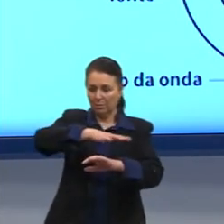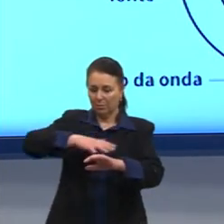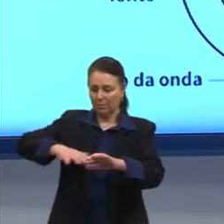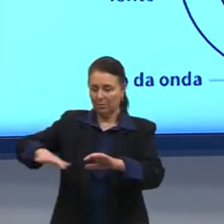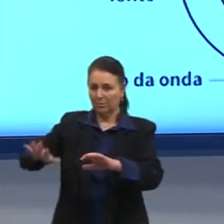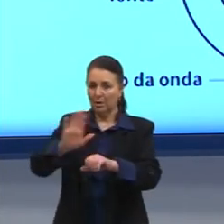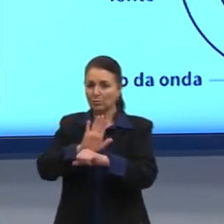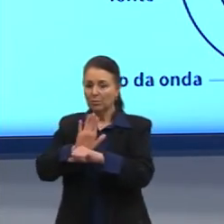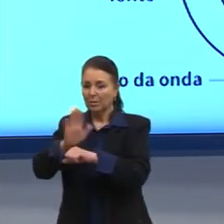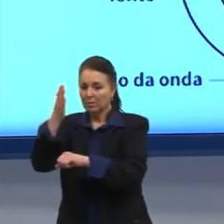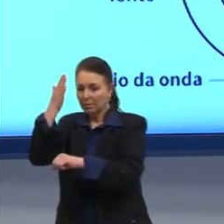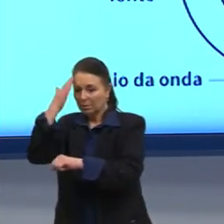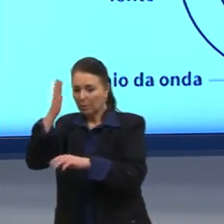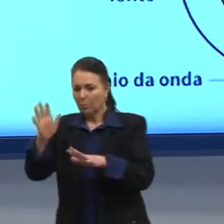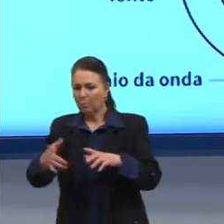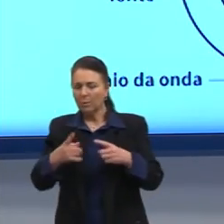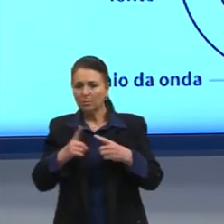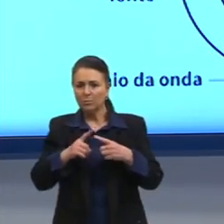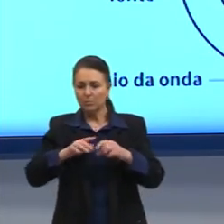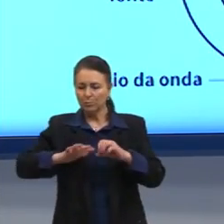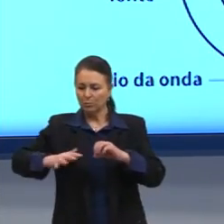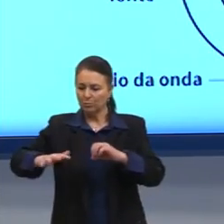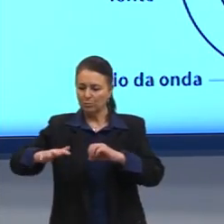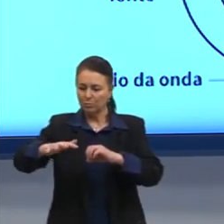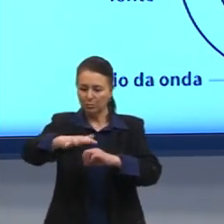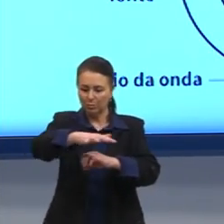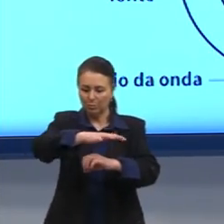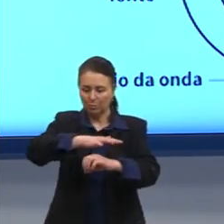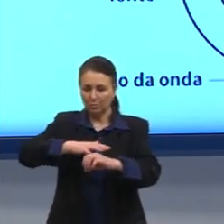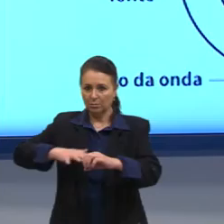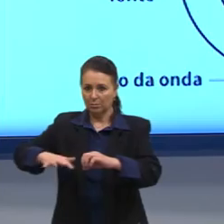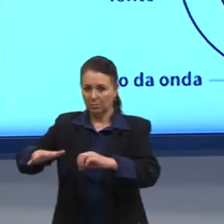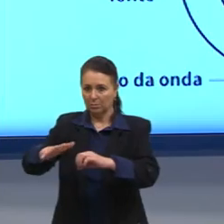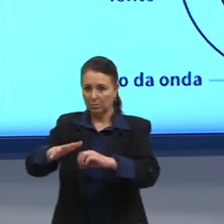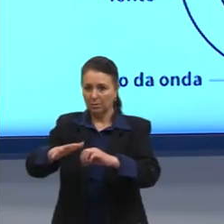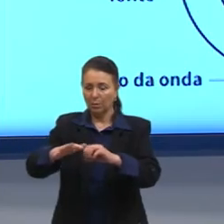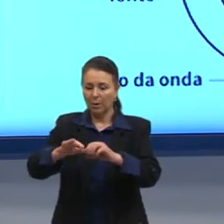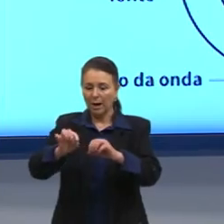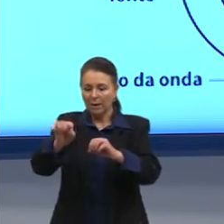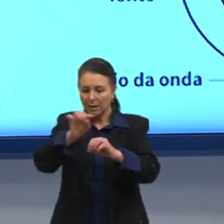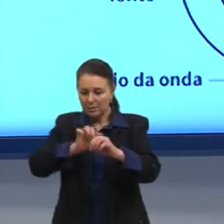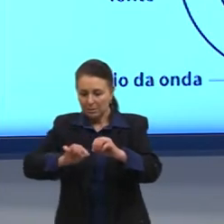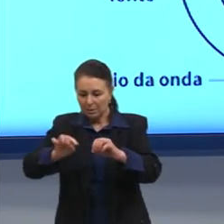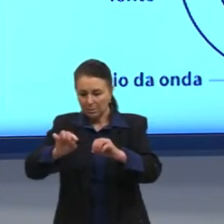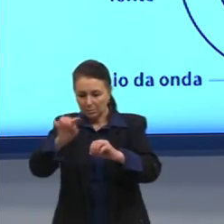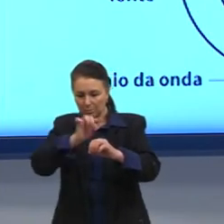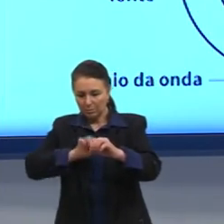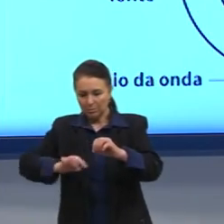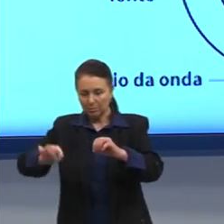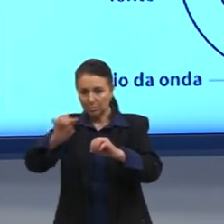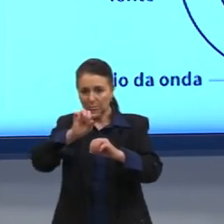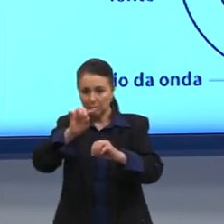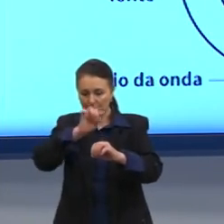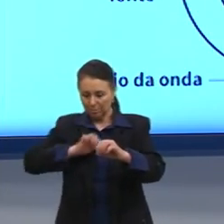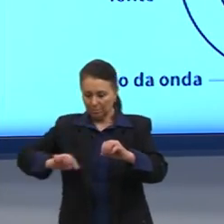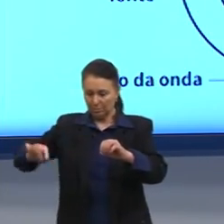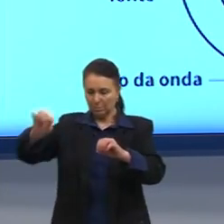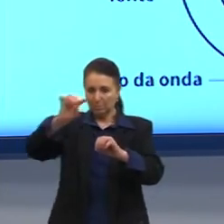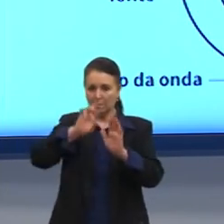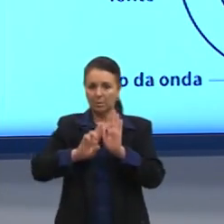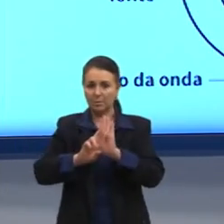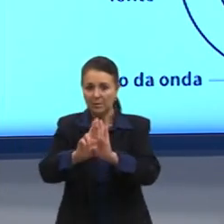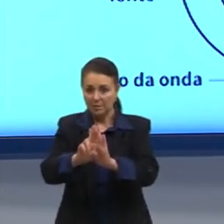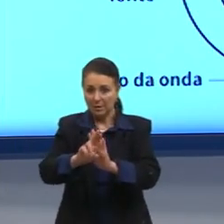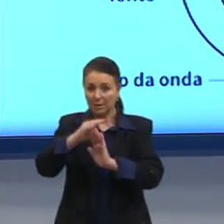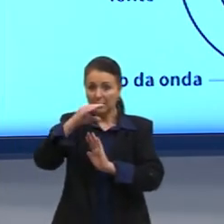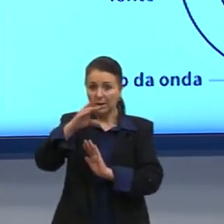é o tipo de onda que a gente está trabalhando, né? E cada risquinho desse, cada círculo, representa então a questão da